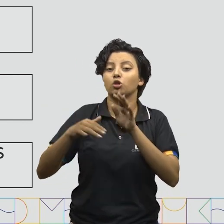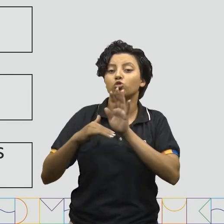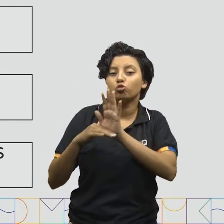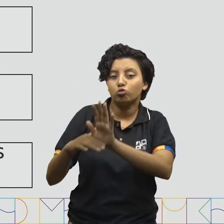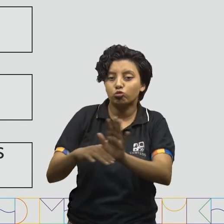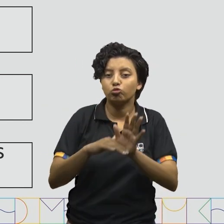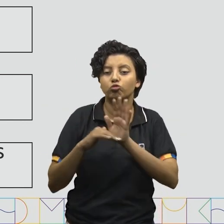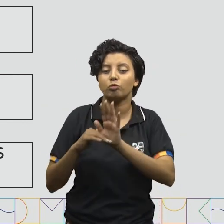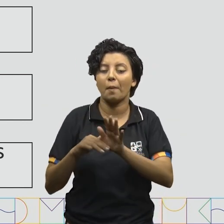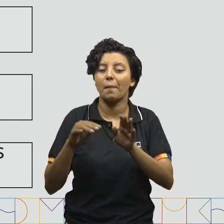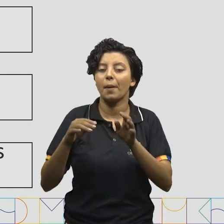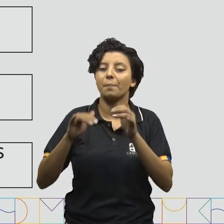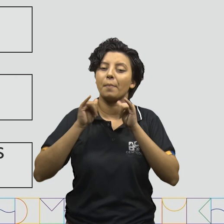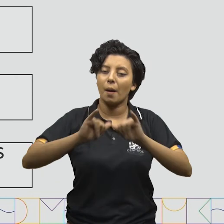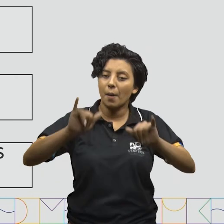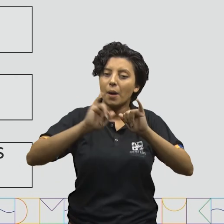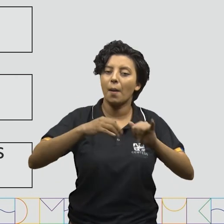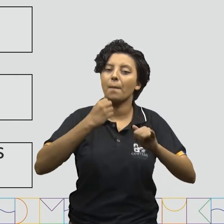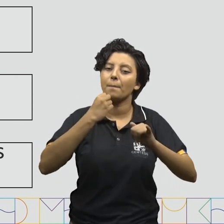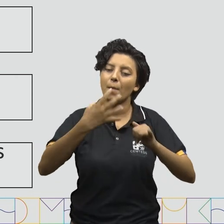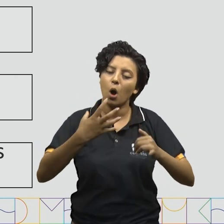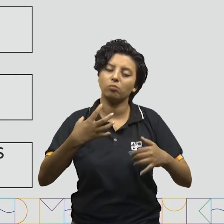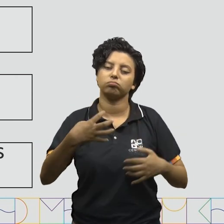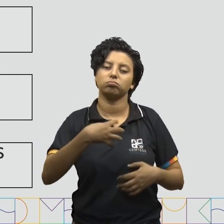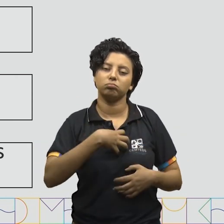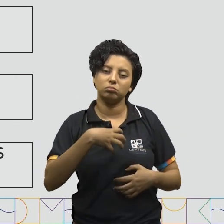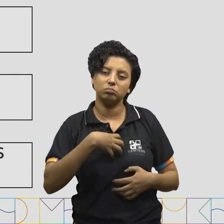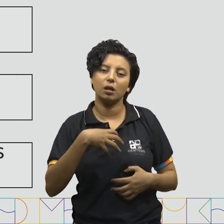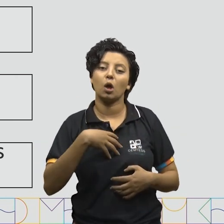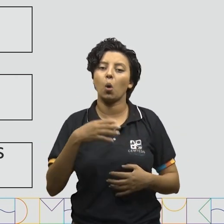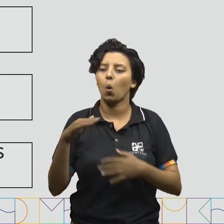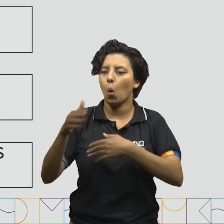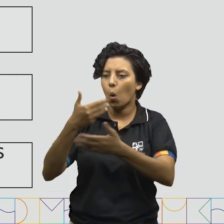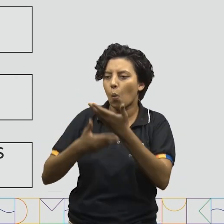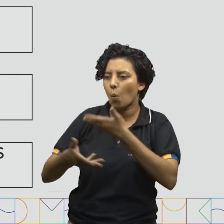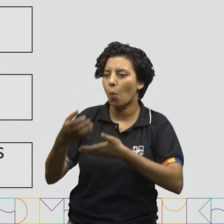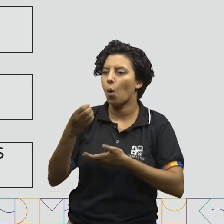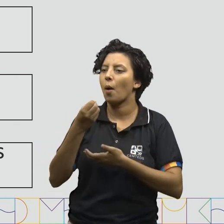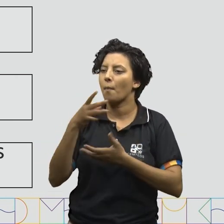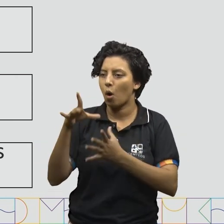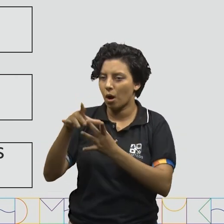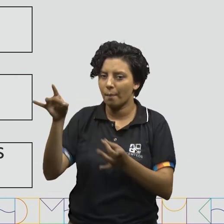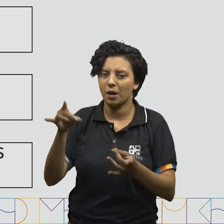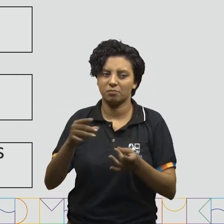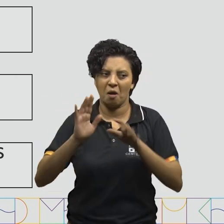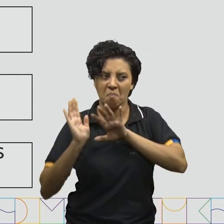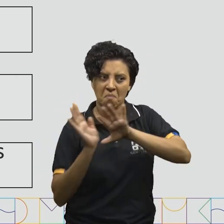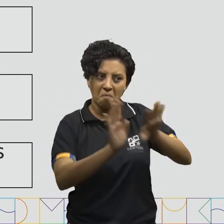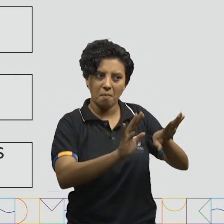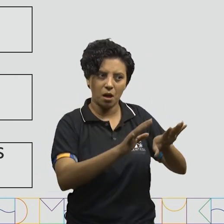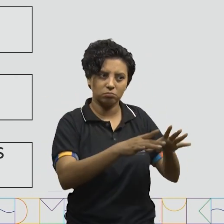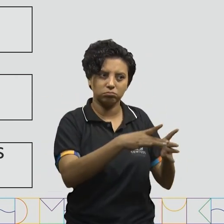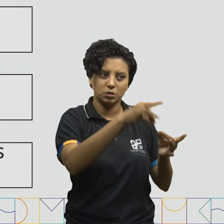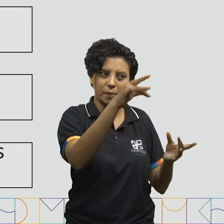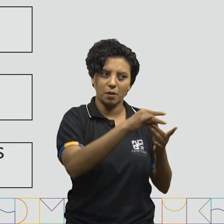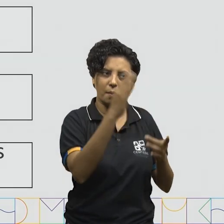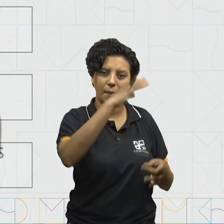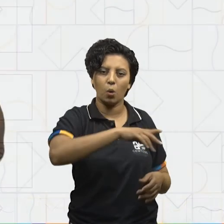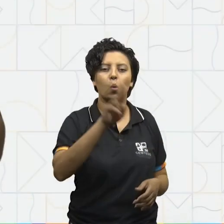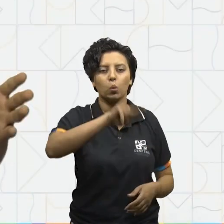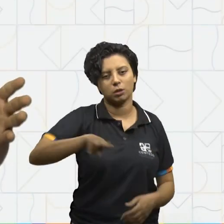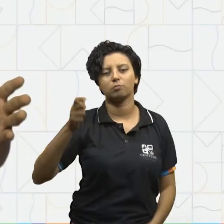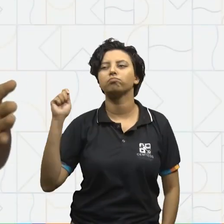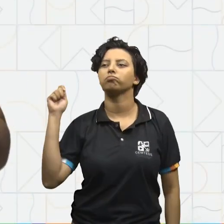notícias, aqueles que conversavam com os bons espíritos e afastavam os maus espíritos, usando os